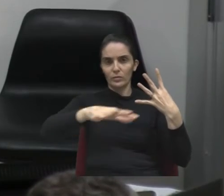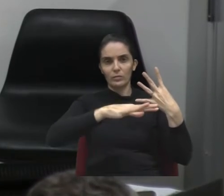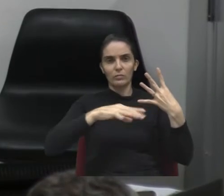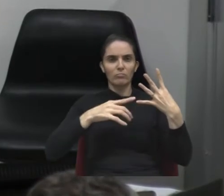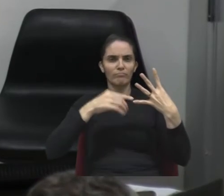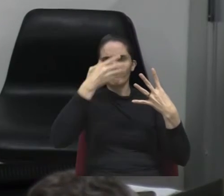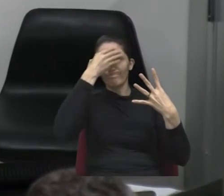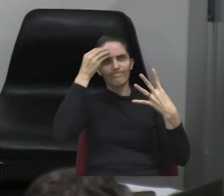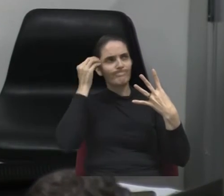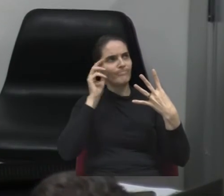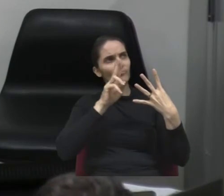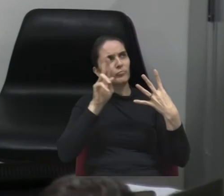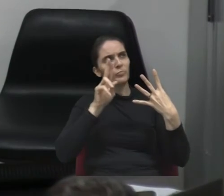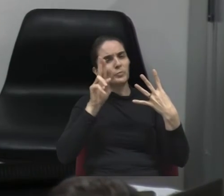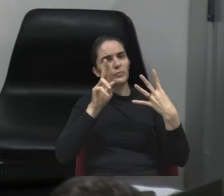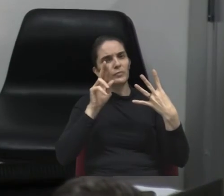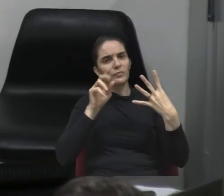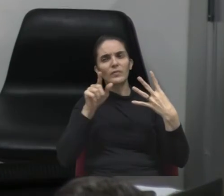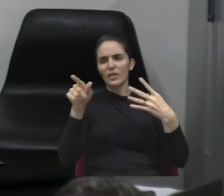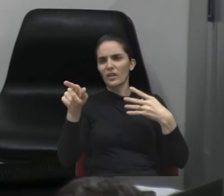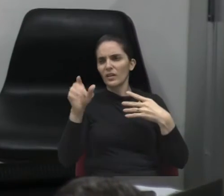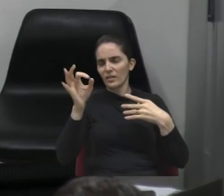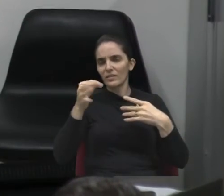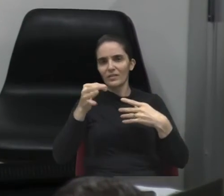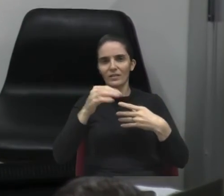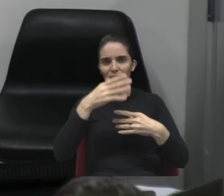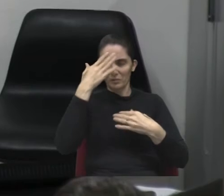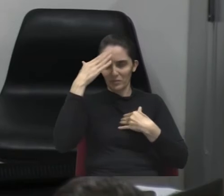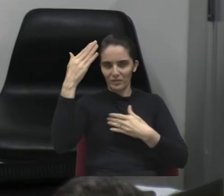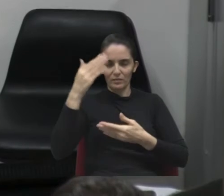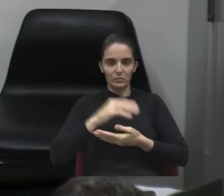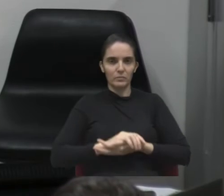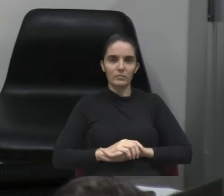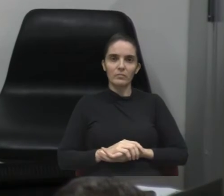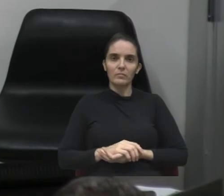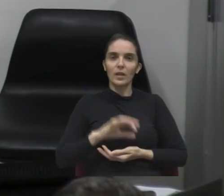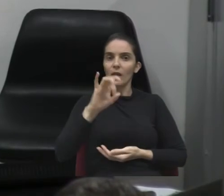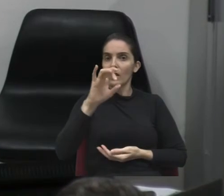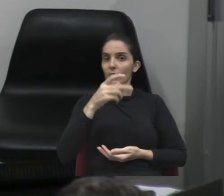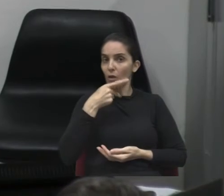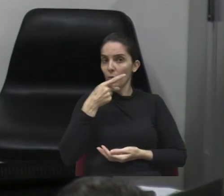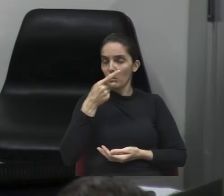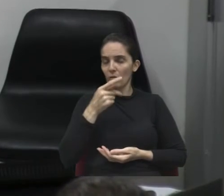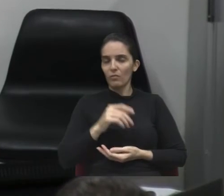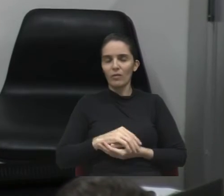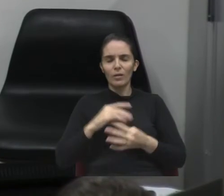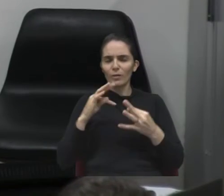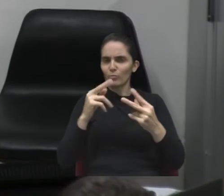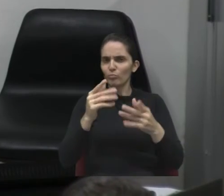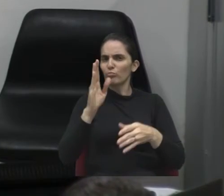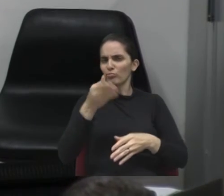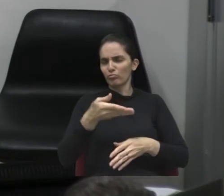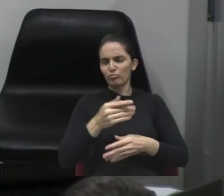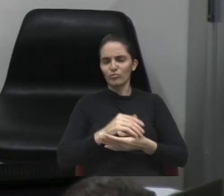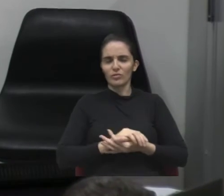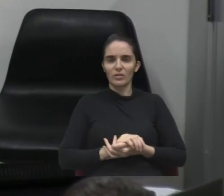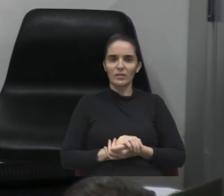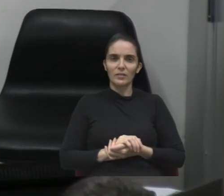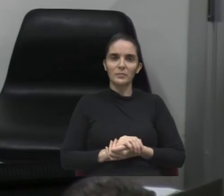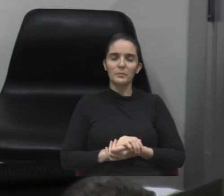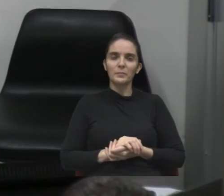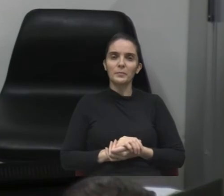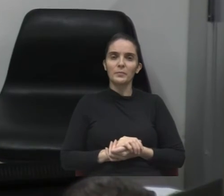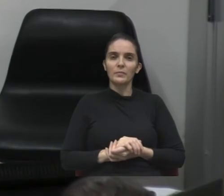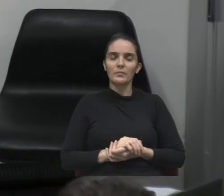Ele mesmo, Niagara. Então, só para reforçar todos os comentários aqui que já foram ditos, na presença